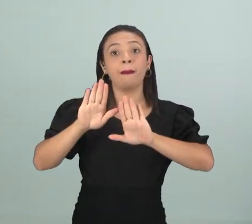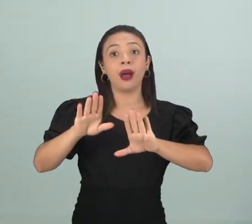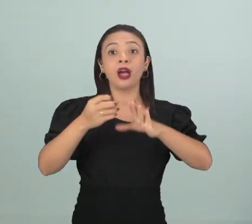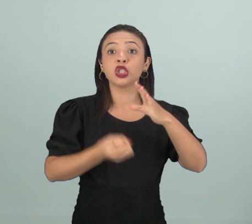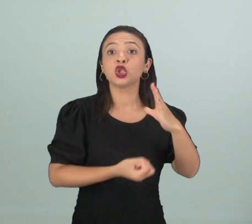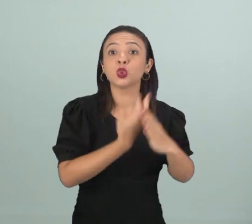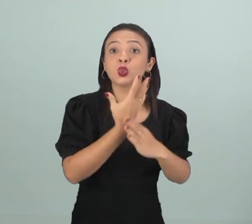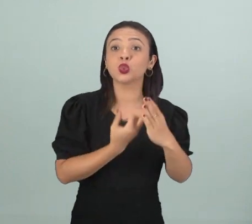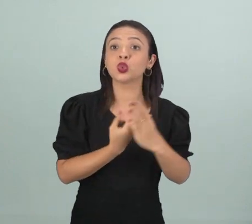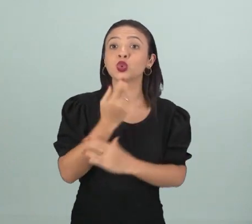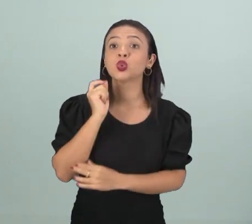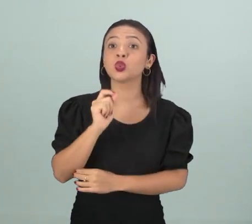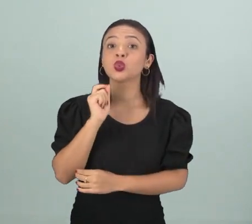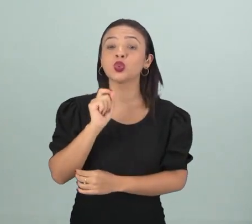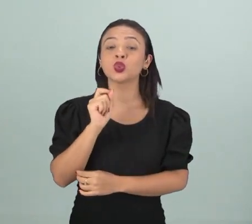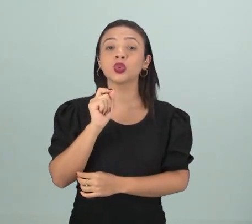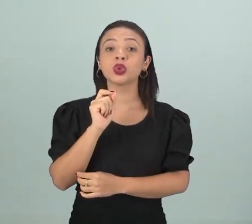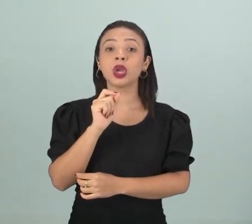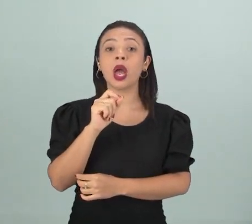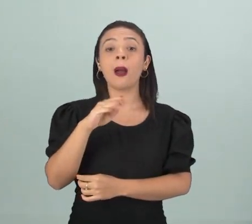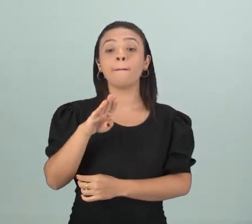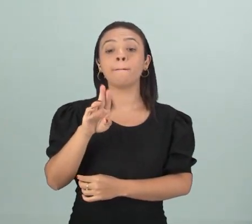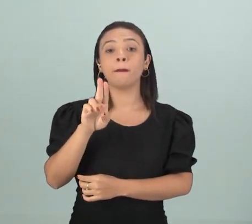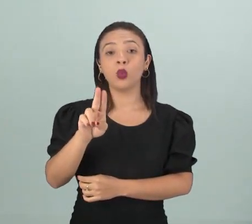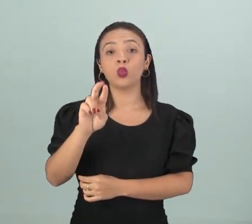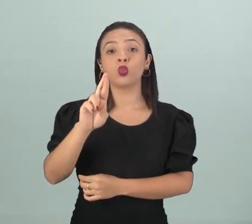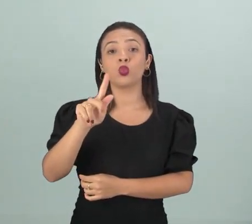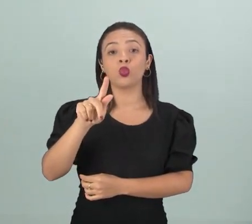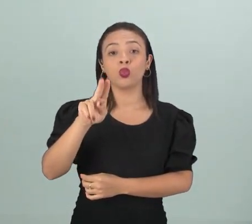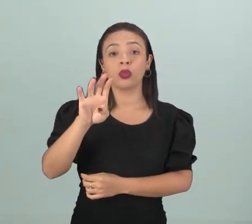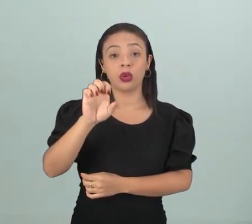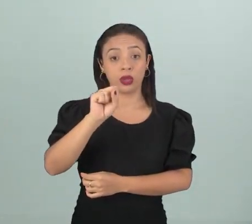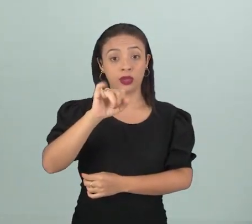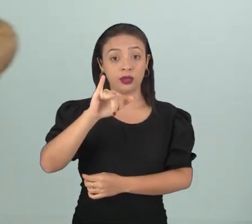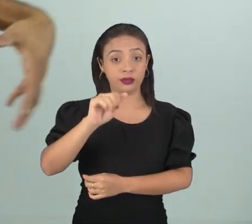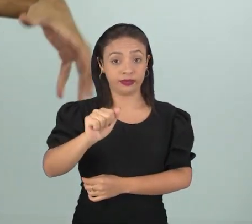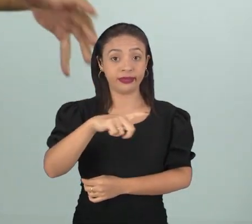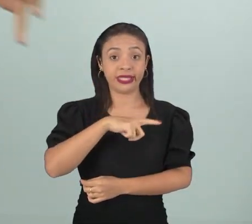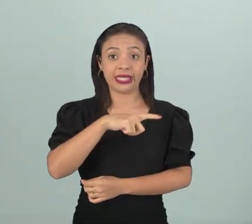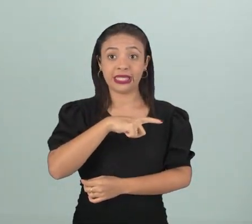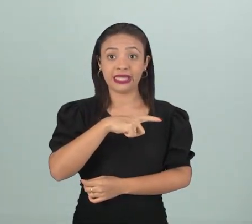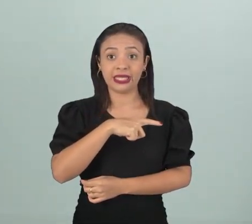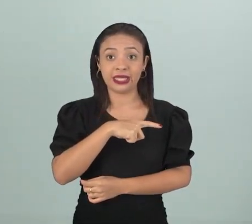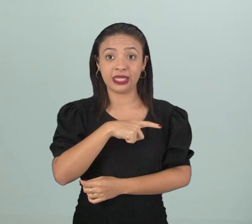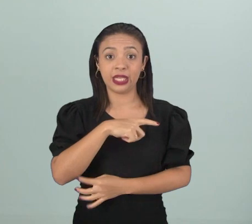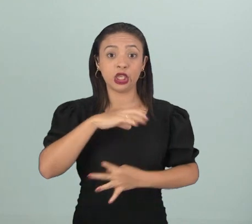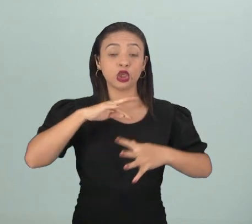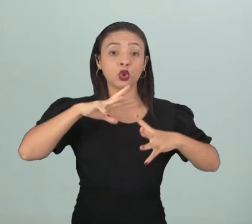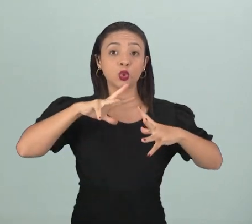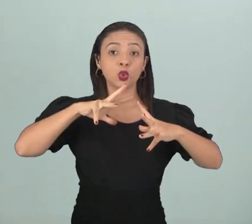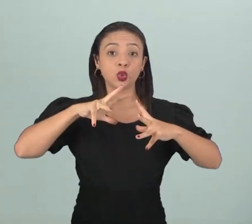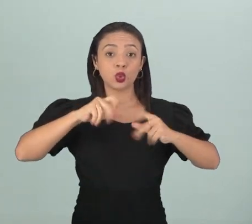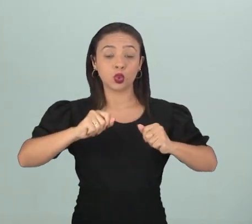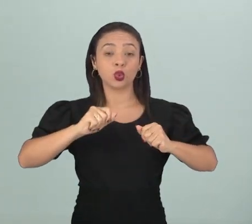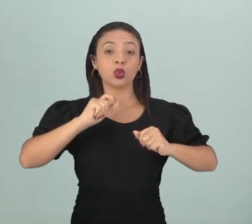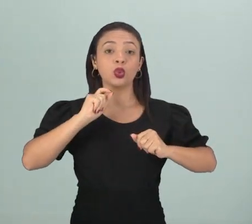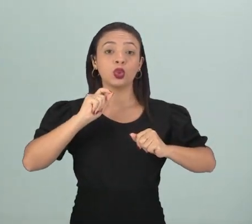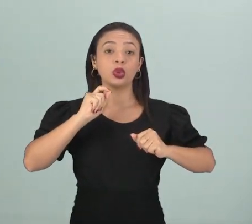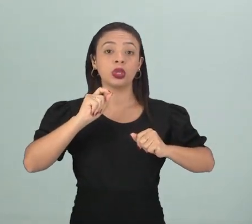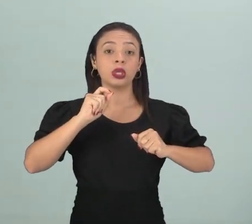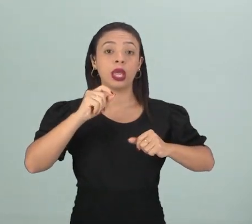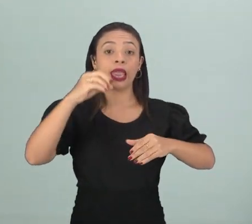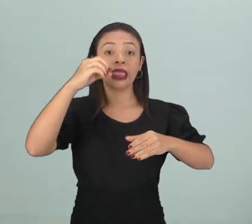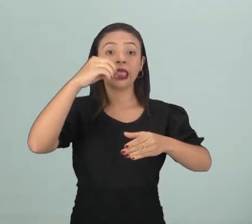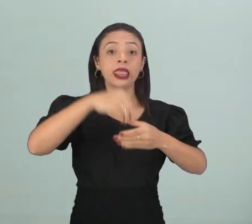dessa nova classe social, que é a burguesia, que é quem vai deter todo esse aspecto dentro da